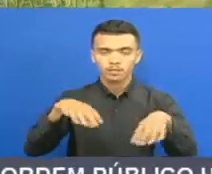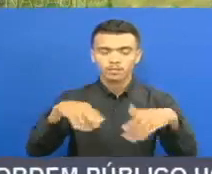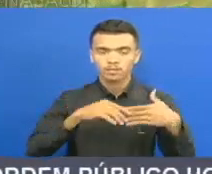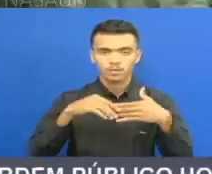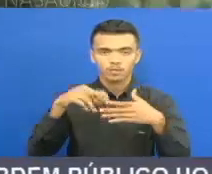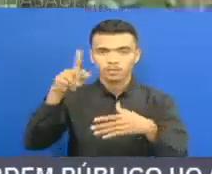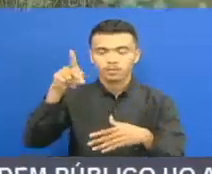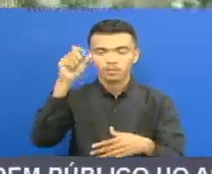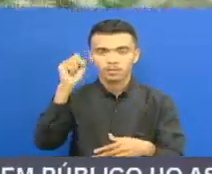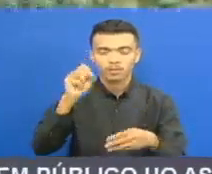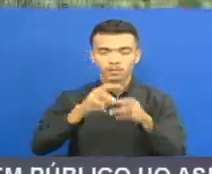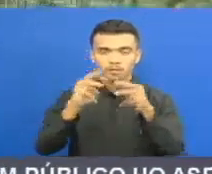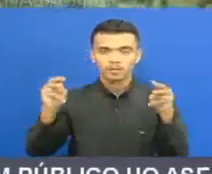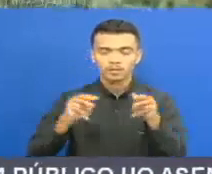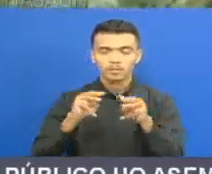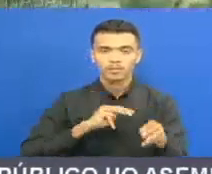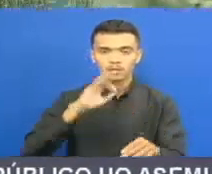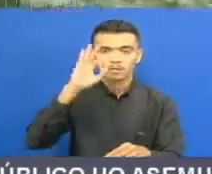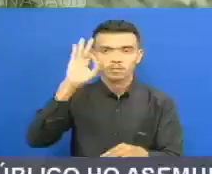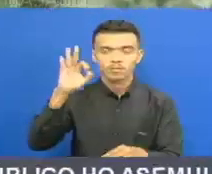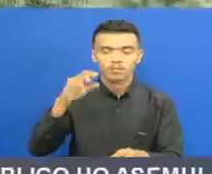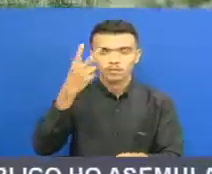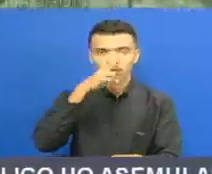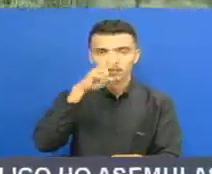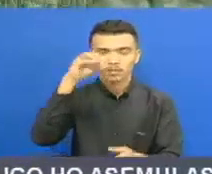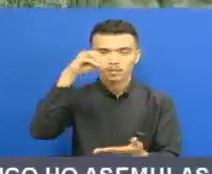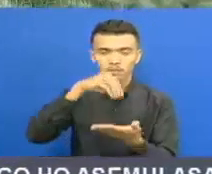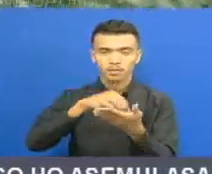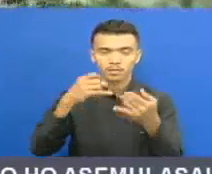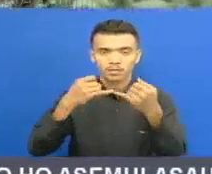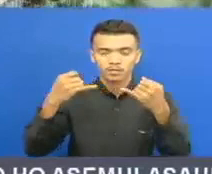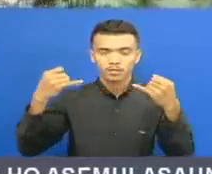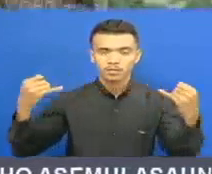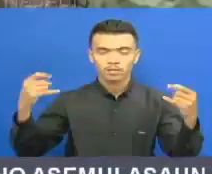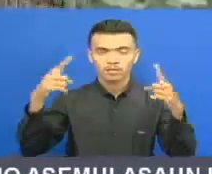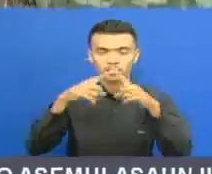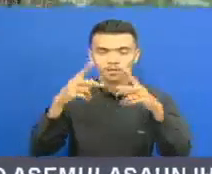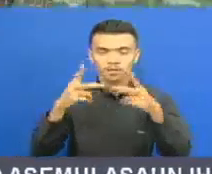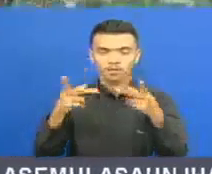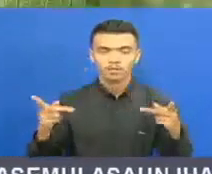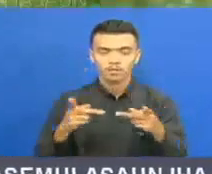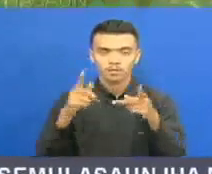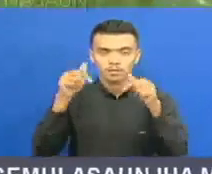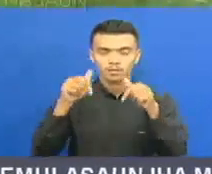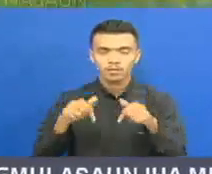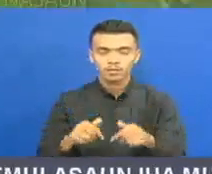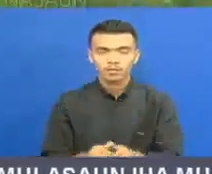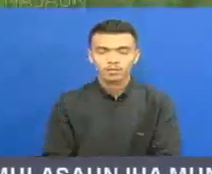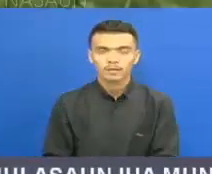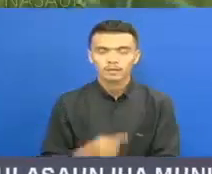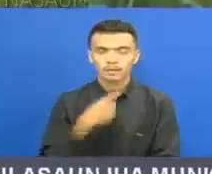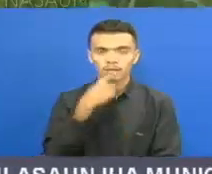de Proteção Civil Município Manufahi, ori tau queiras sinal ou polis line ba faten refere. José dos